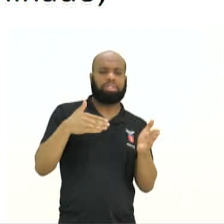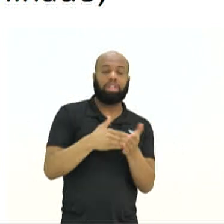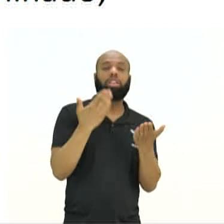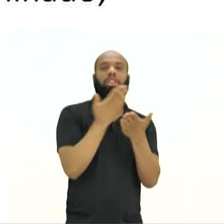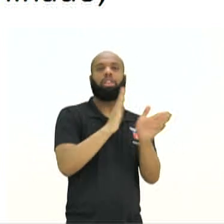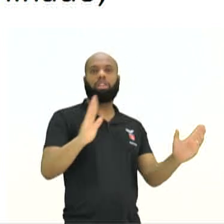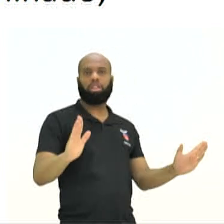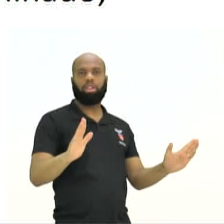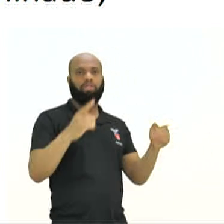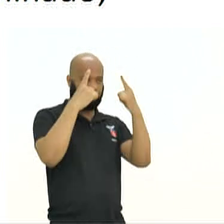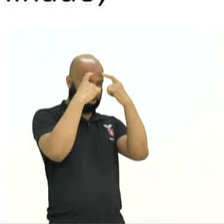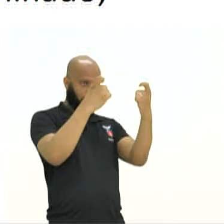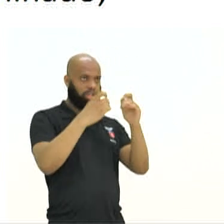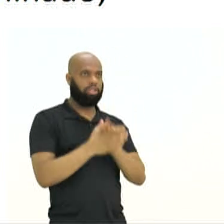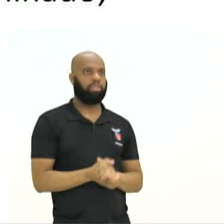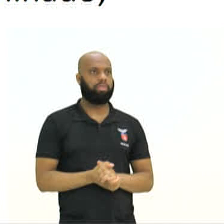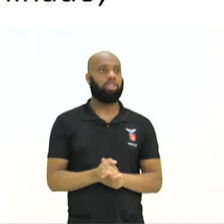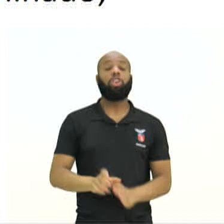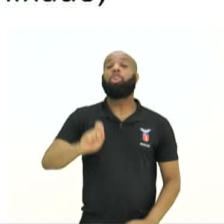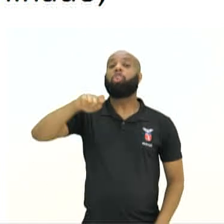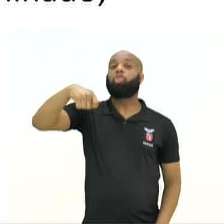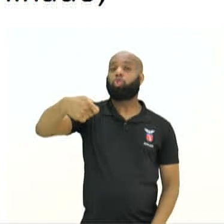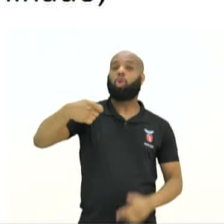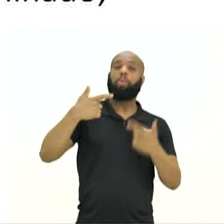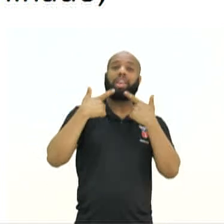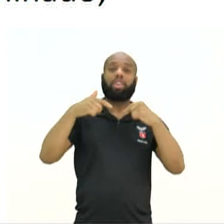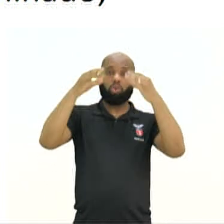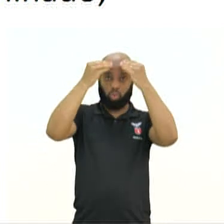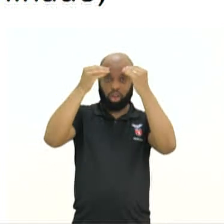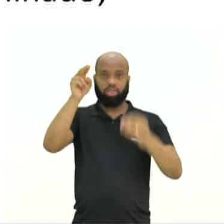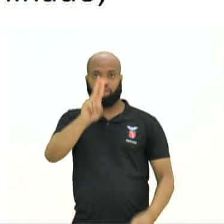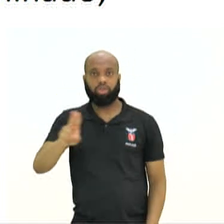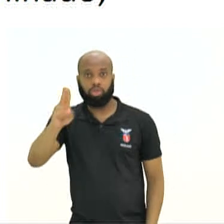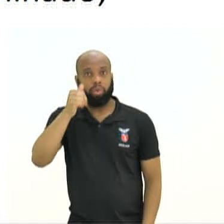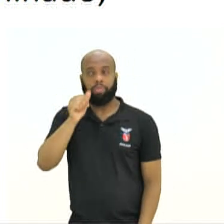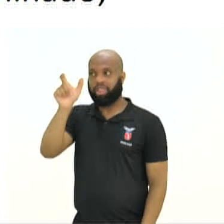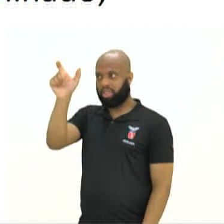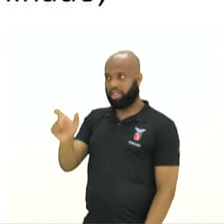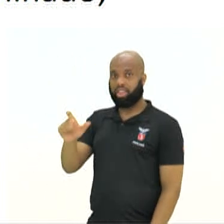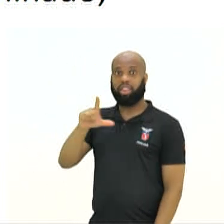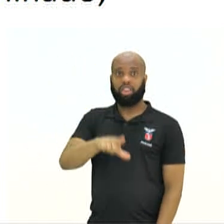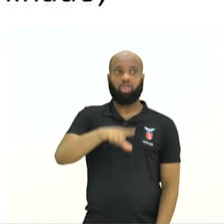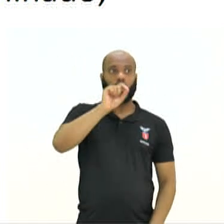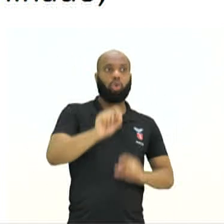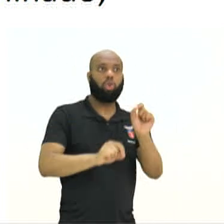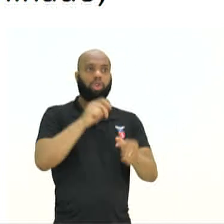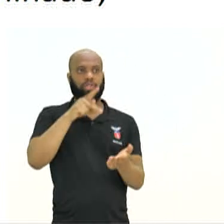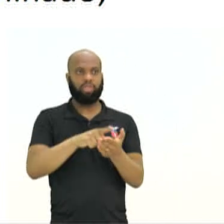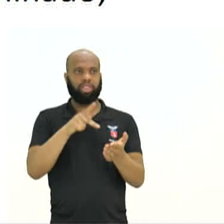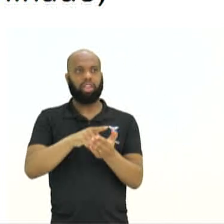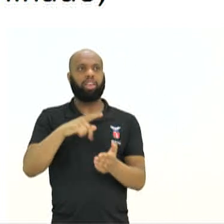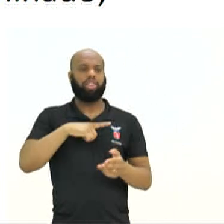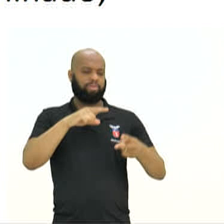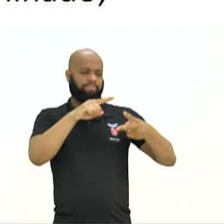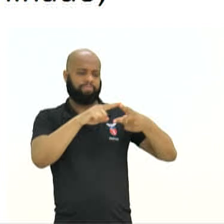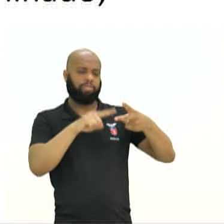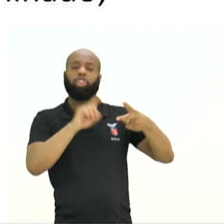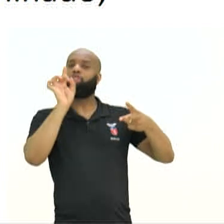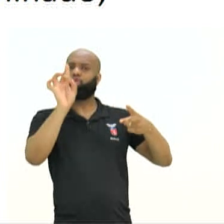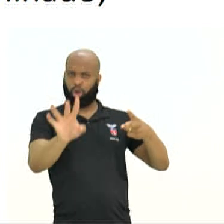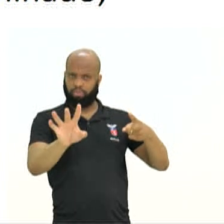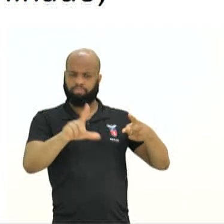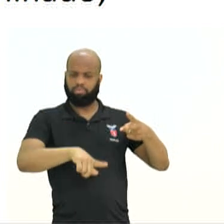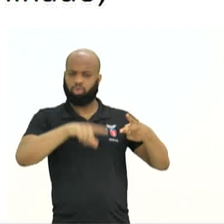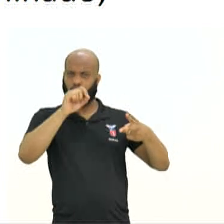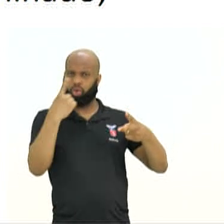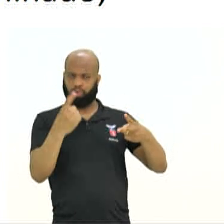da violência. Sobre a linguagem utilizada pela autora, marque o que for verdadeiro. Nós temos só duas